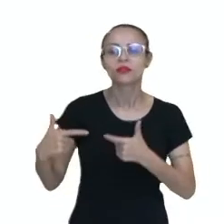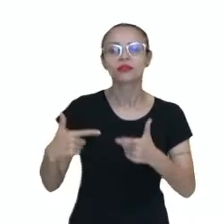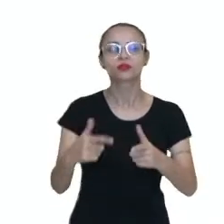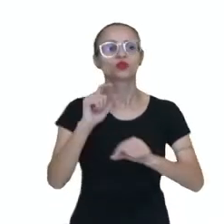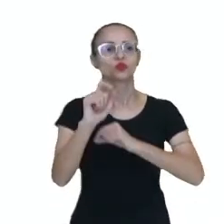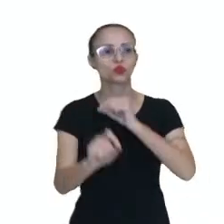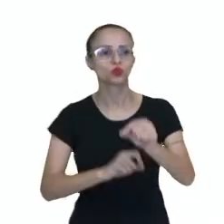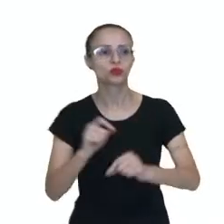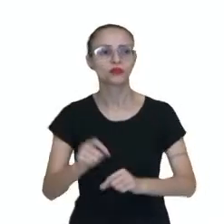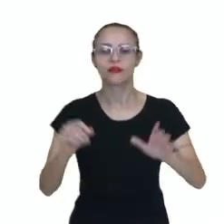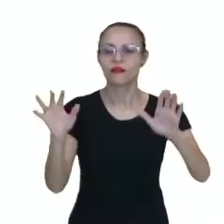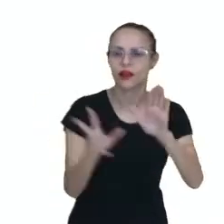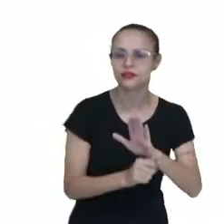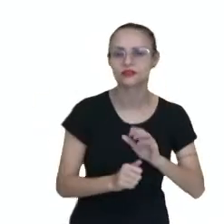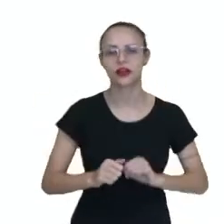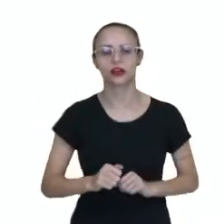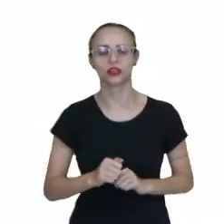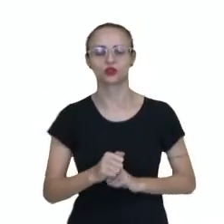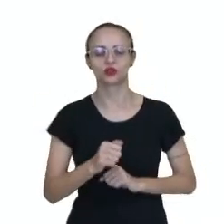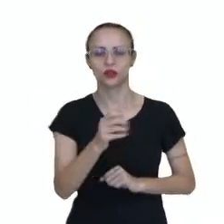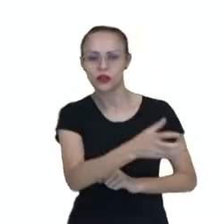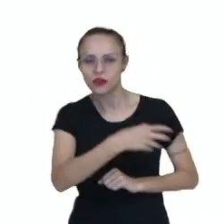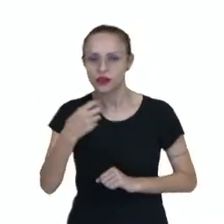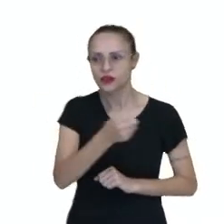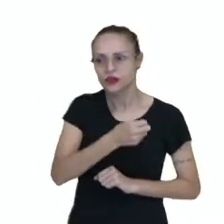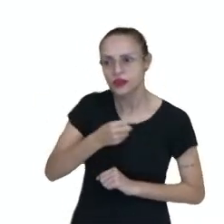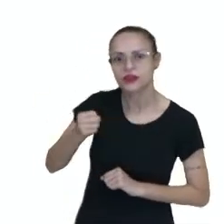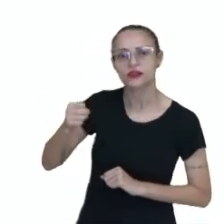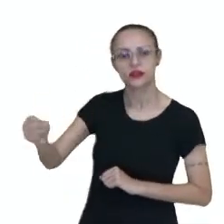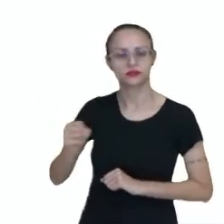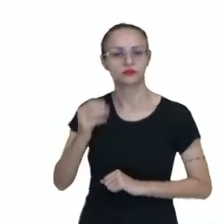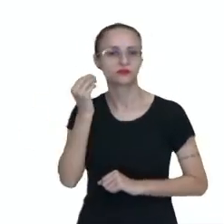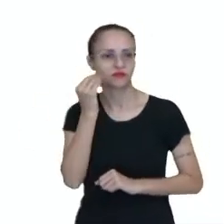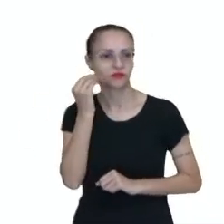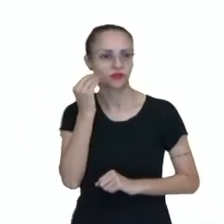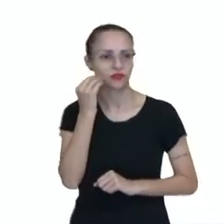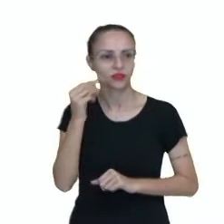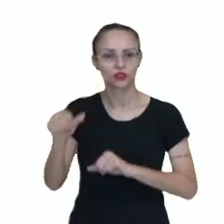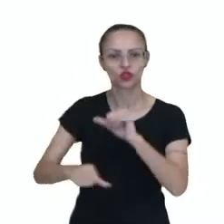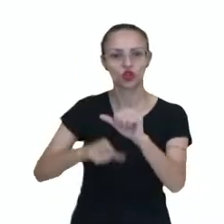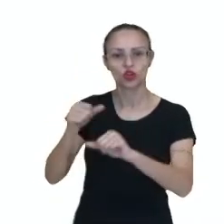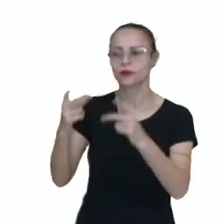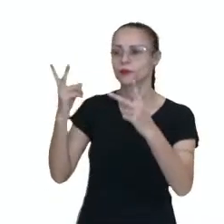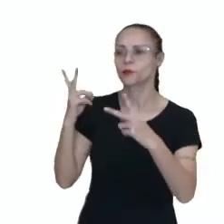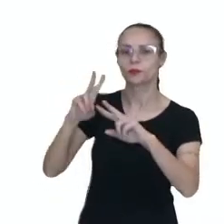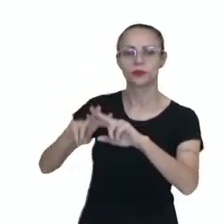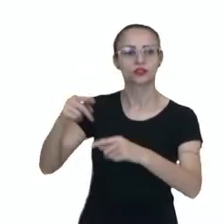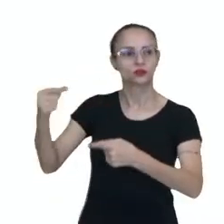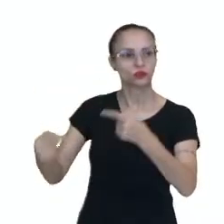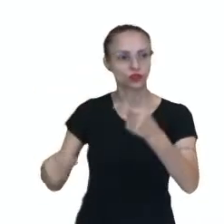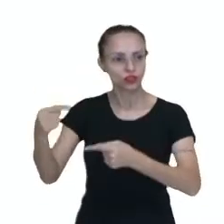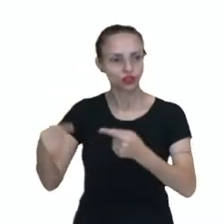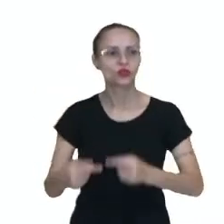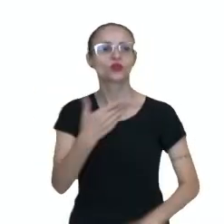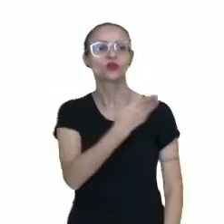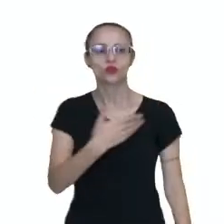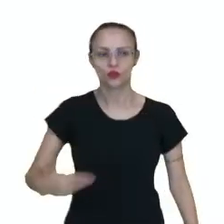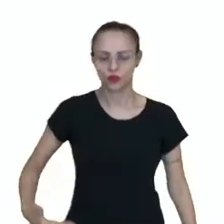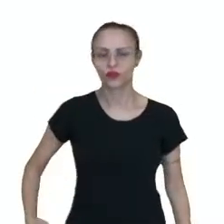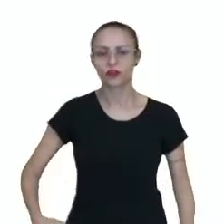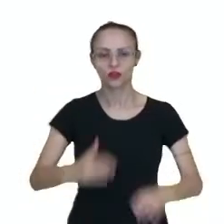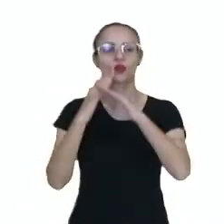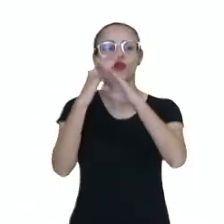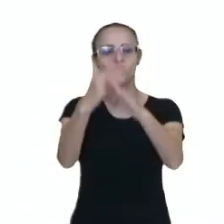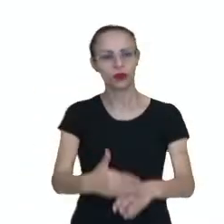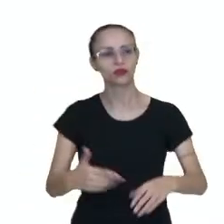promoveram assaltos, promoveram sequestros de diplomatas para trocá-los aí por presos políticos. Então, e o governo passou a combater